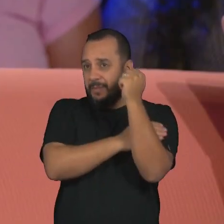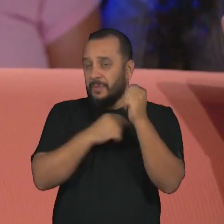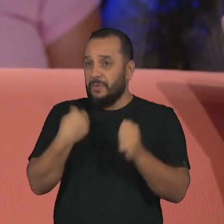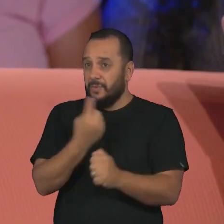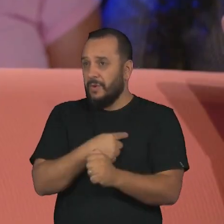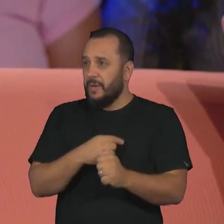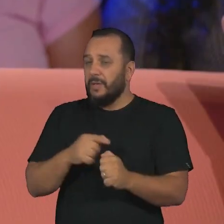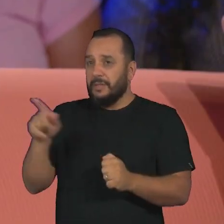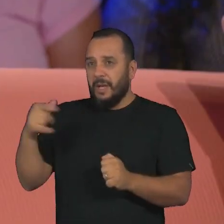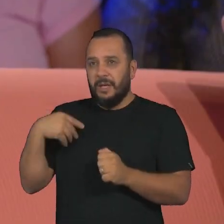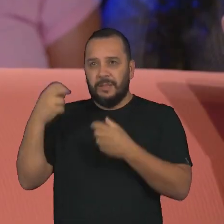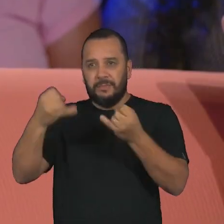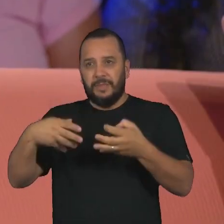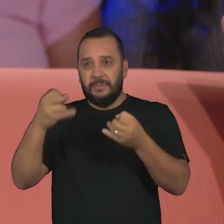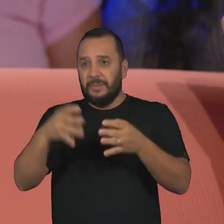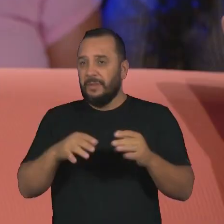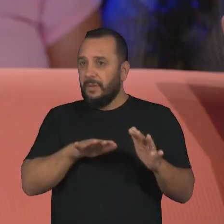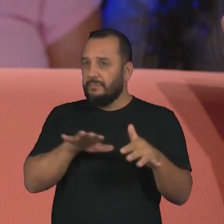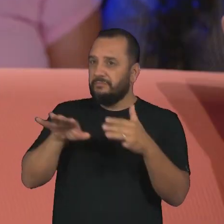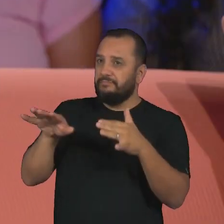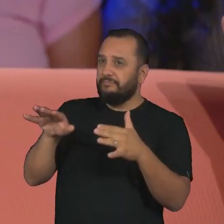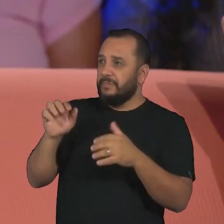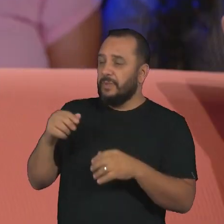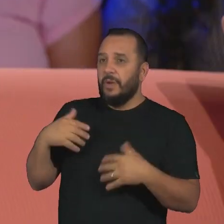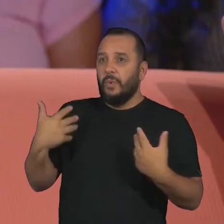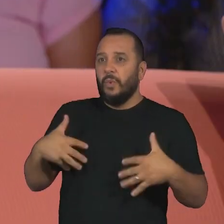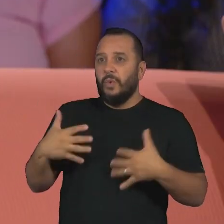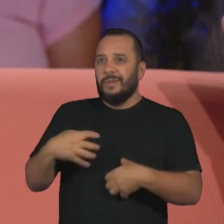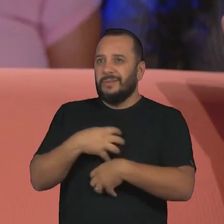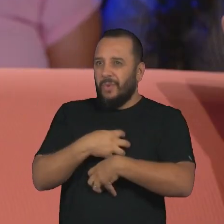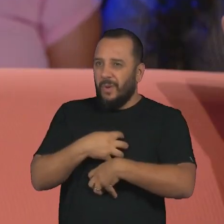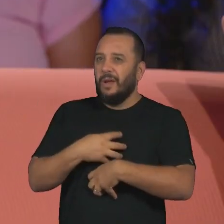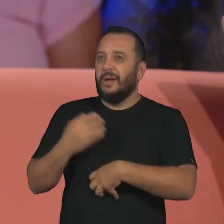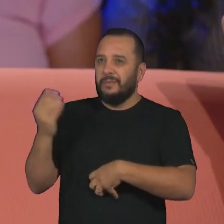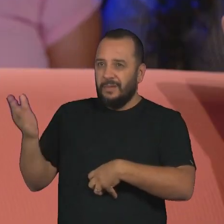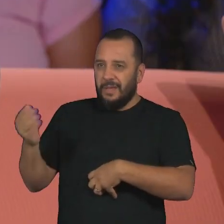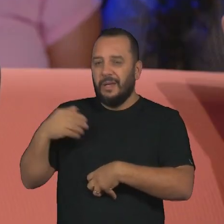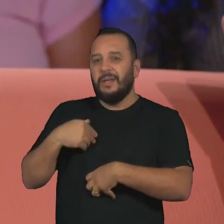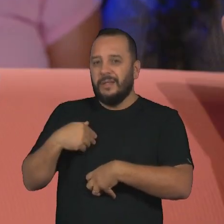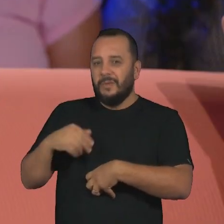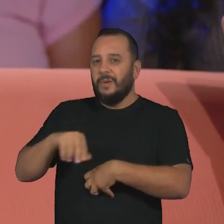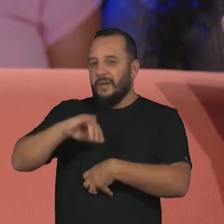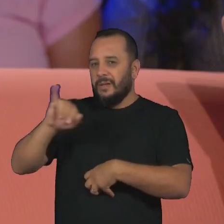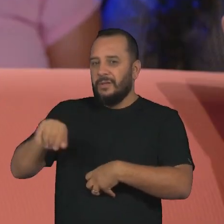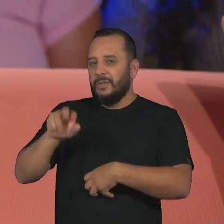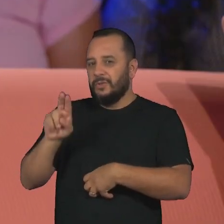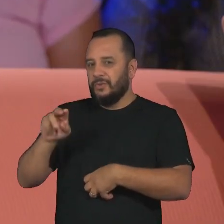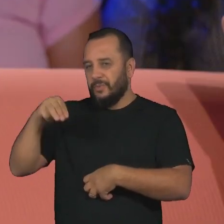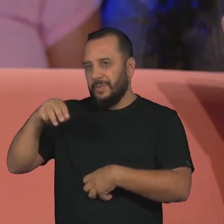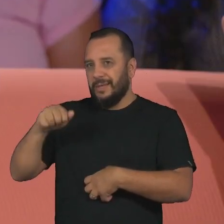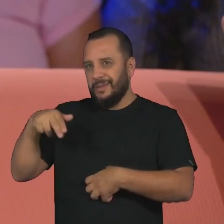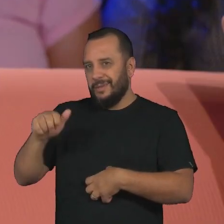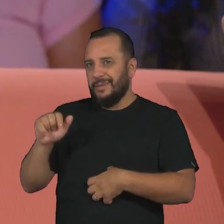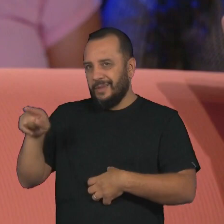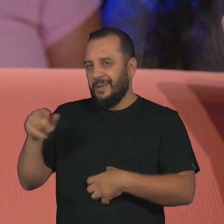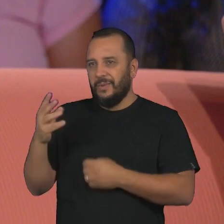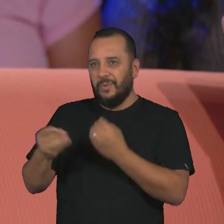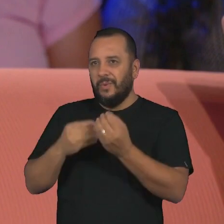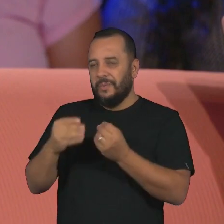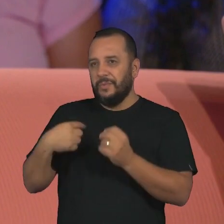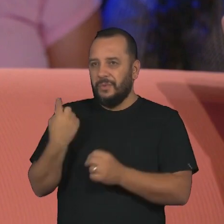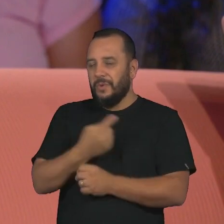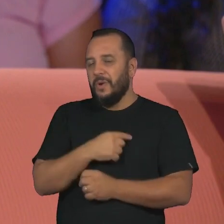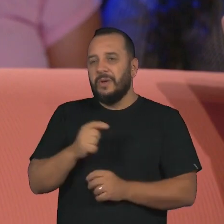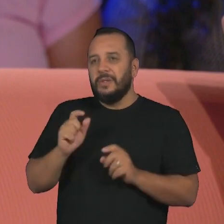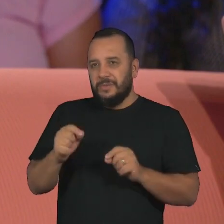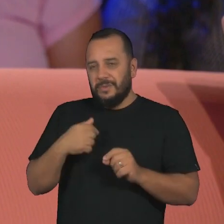ficamos muito, as mulheres e os homens também, muito tocados com a abordagem que ela faz sobre a nossa formação,